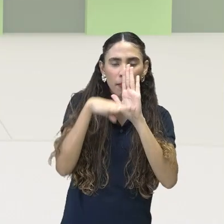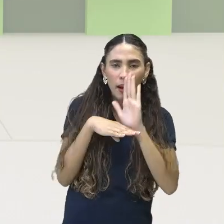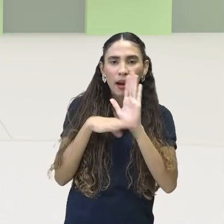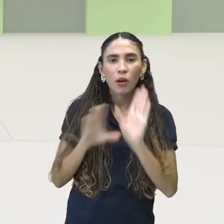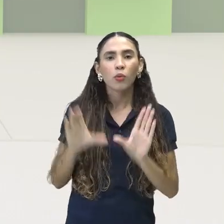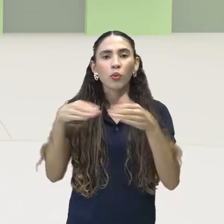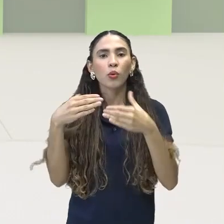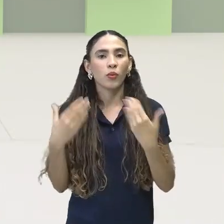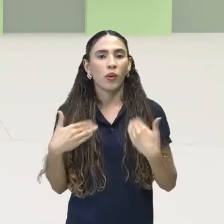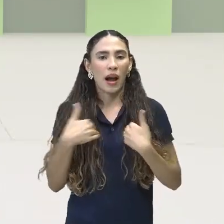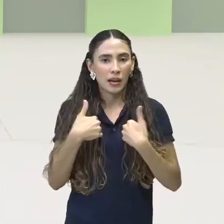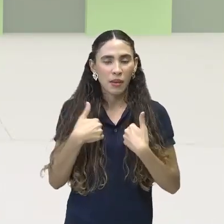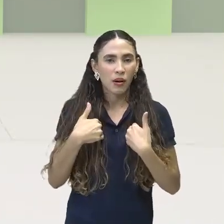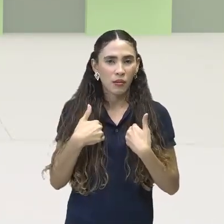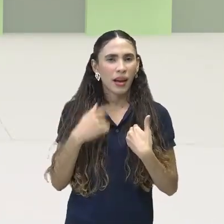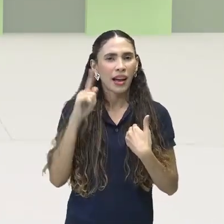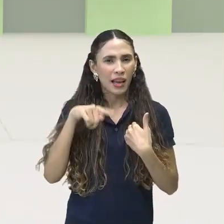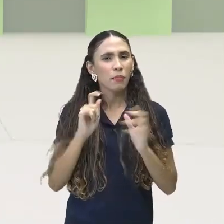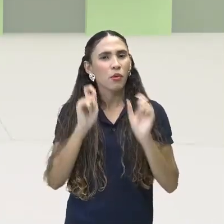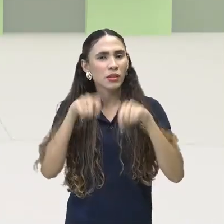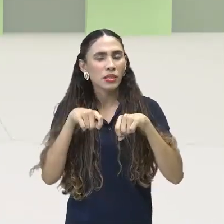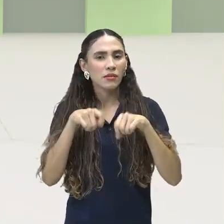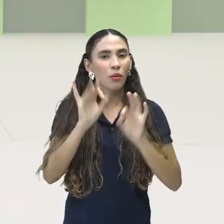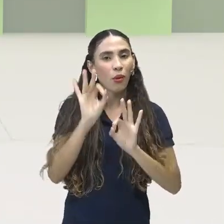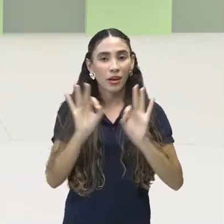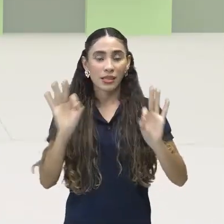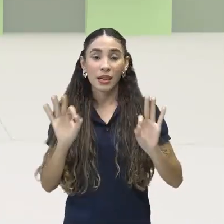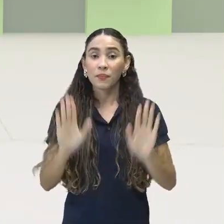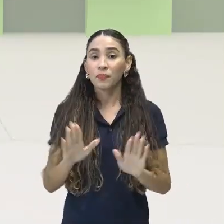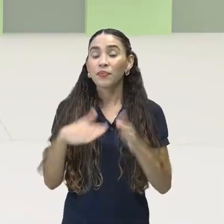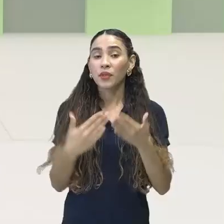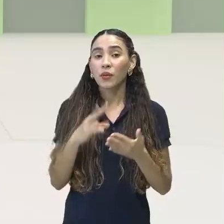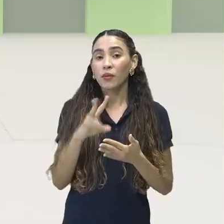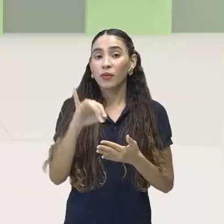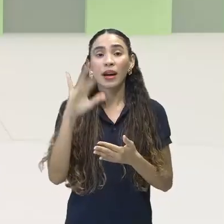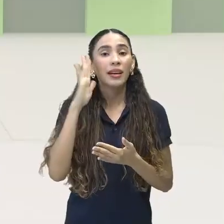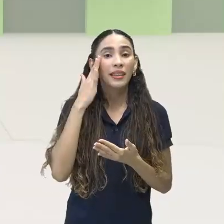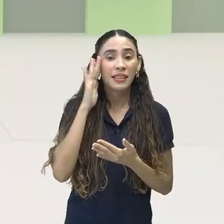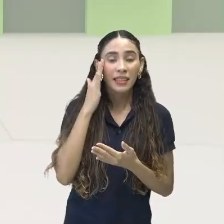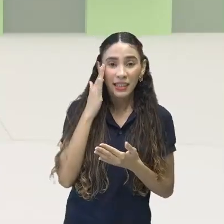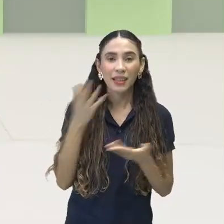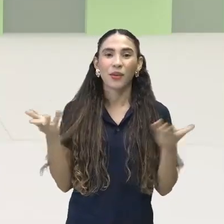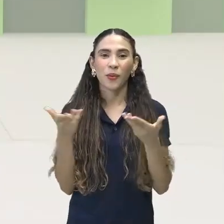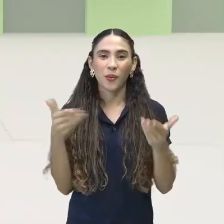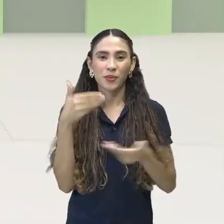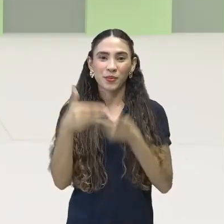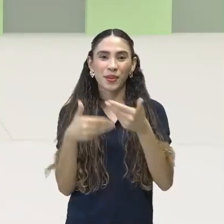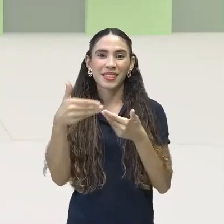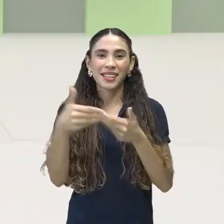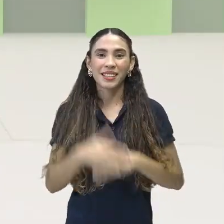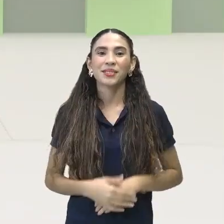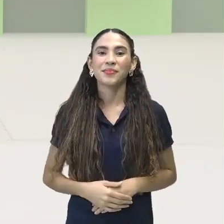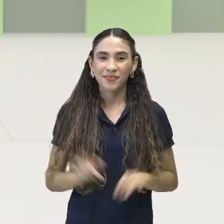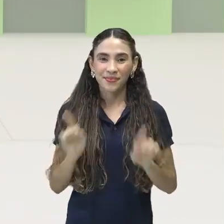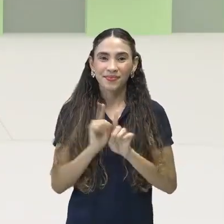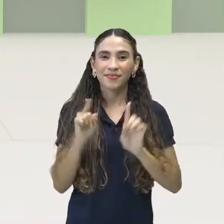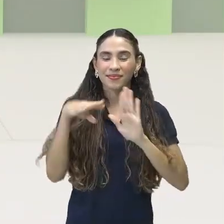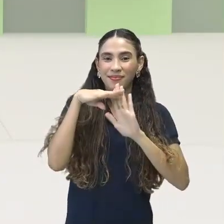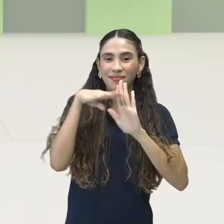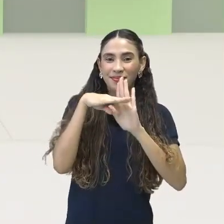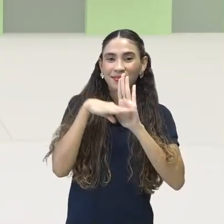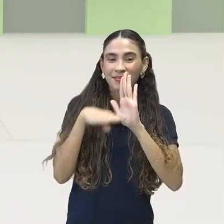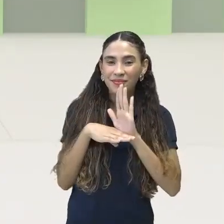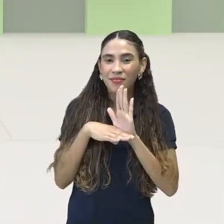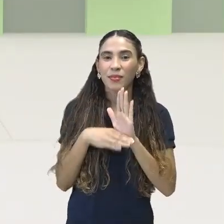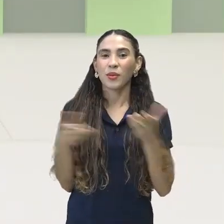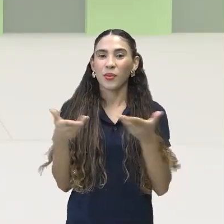Como é que é possível organizá-las? Então, a gente vai entender um pouquinho hoje esse processo, né, de classificação